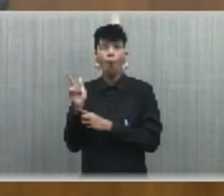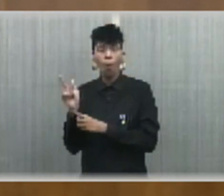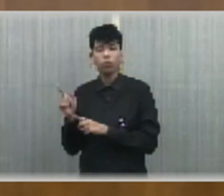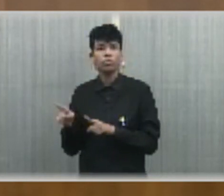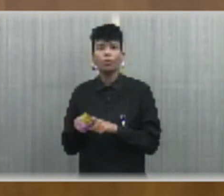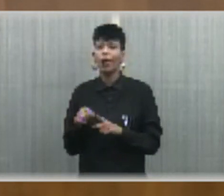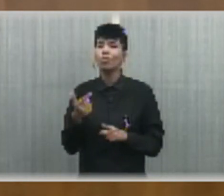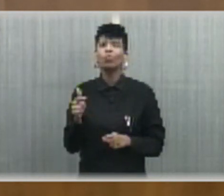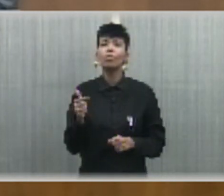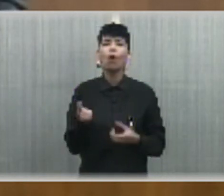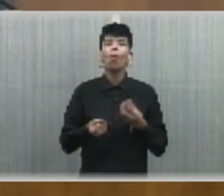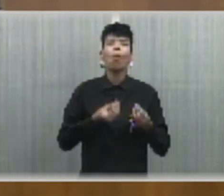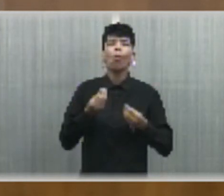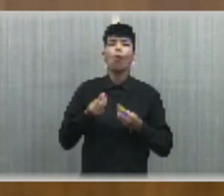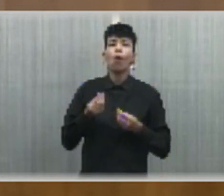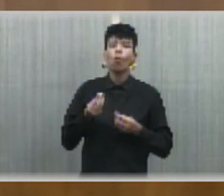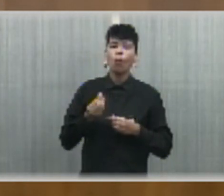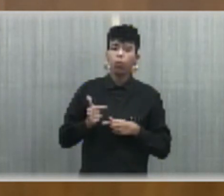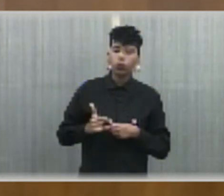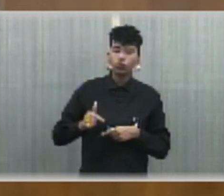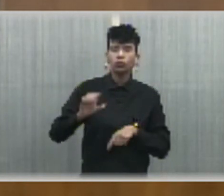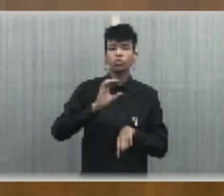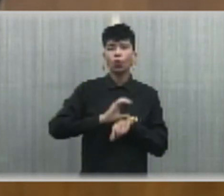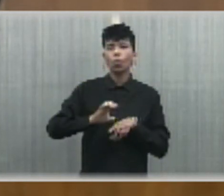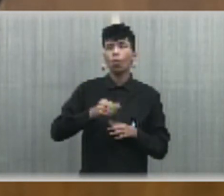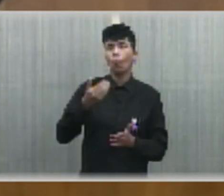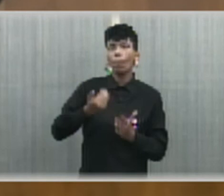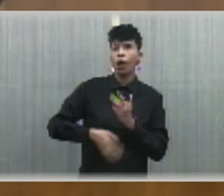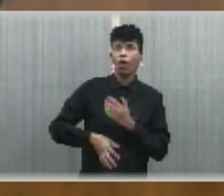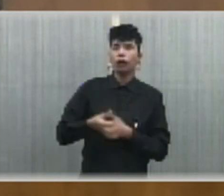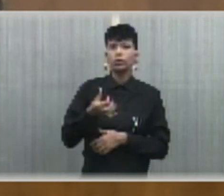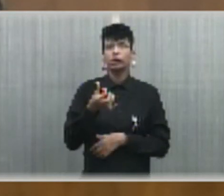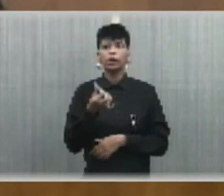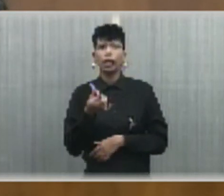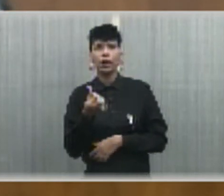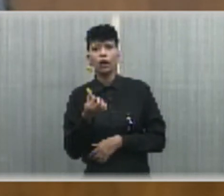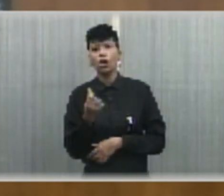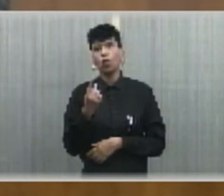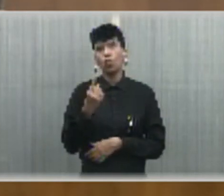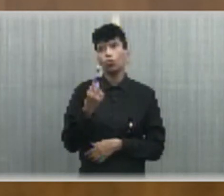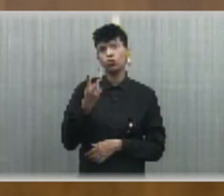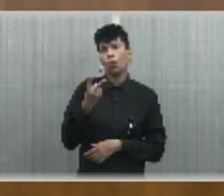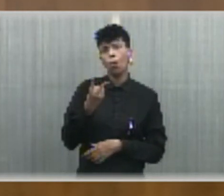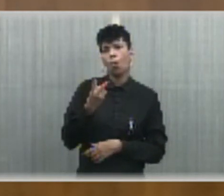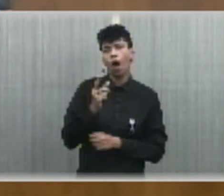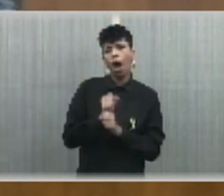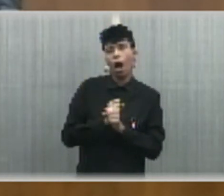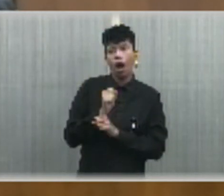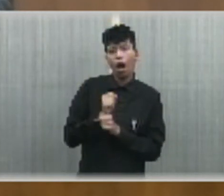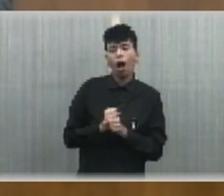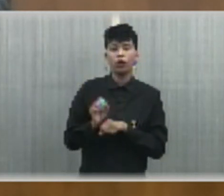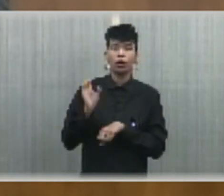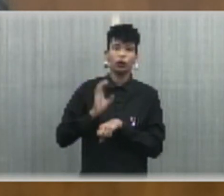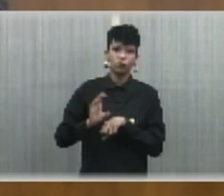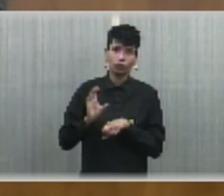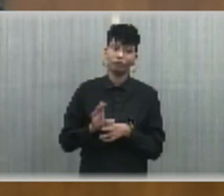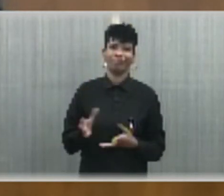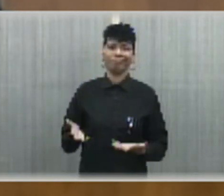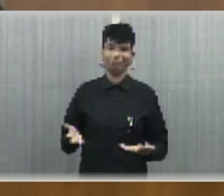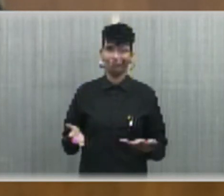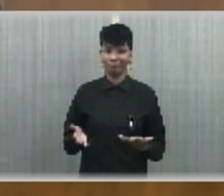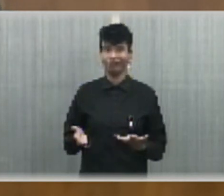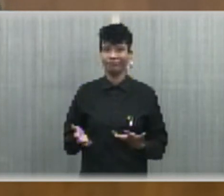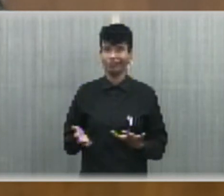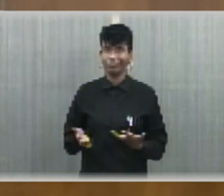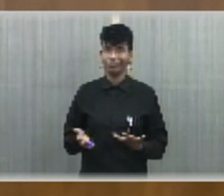não têm como avançar. E aí perde 6 meses, um ano e meio, 2 anos. Olha que prejuízo a esse